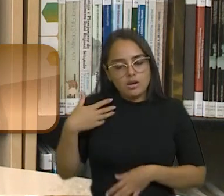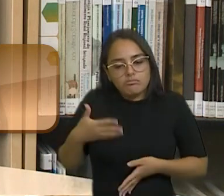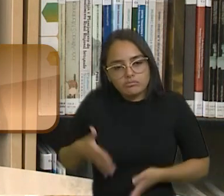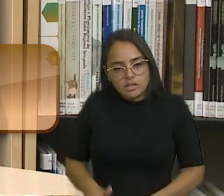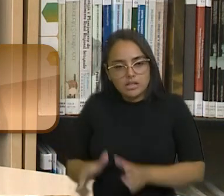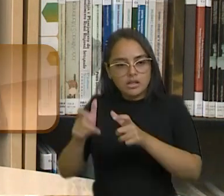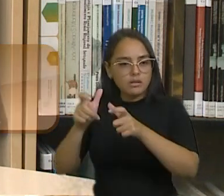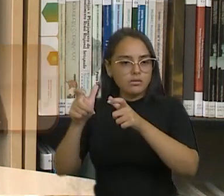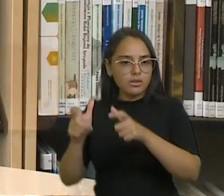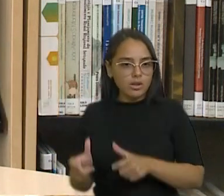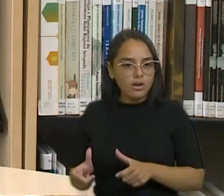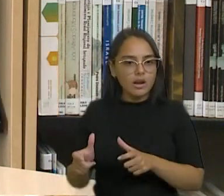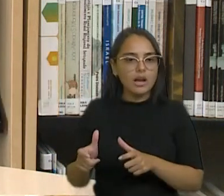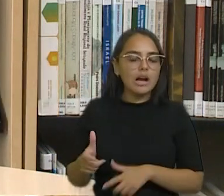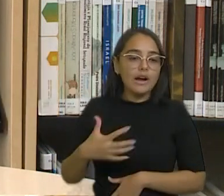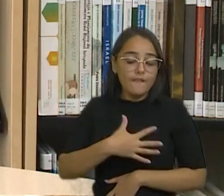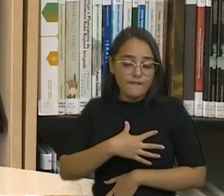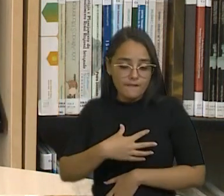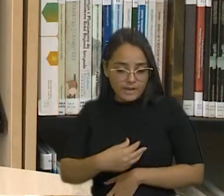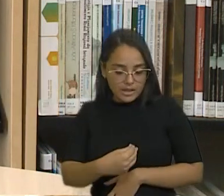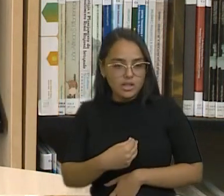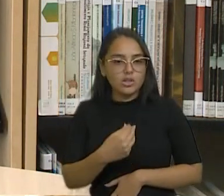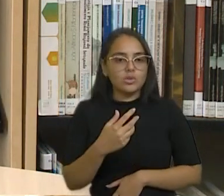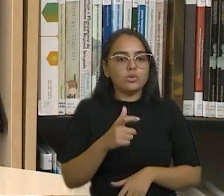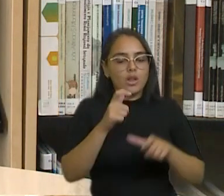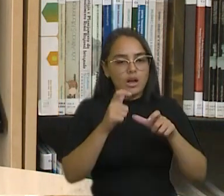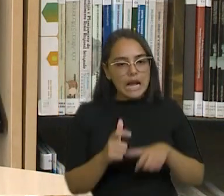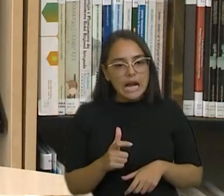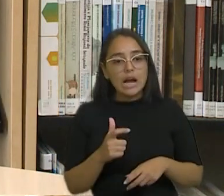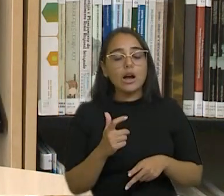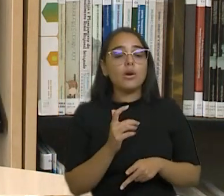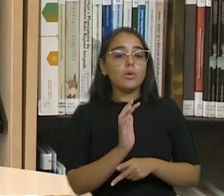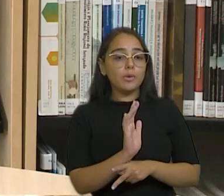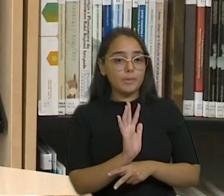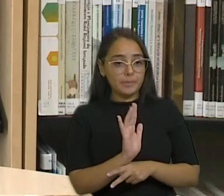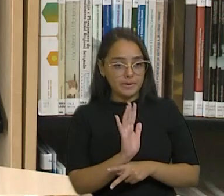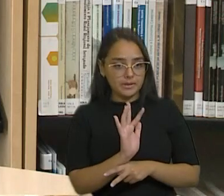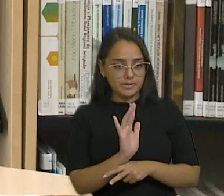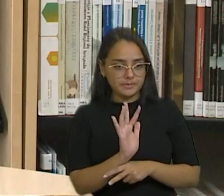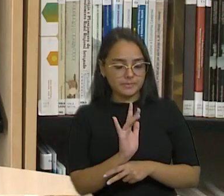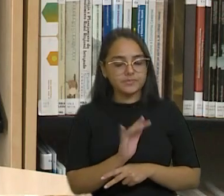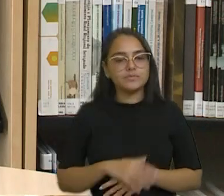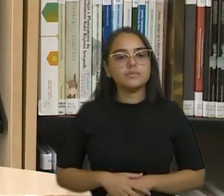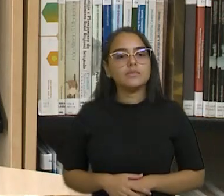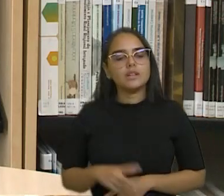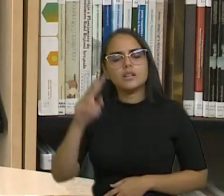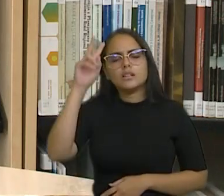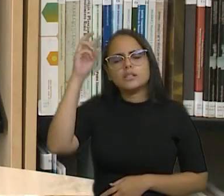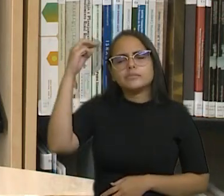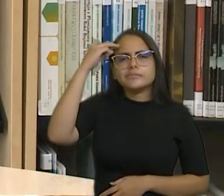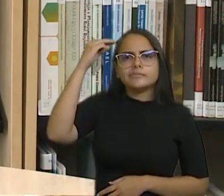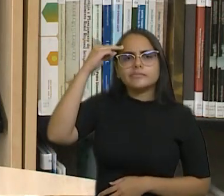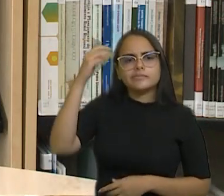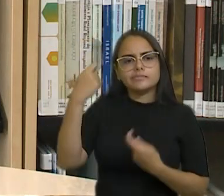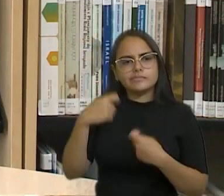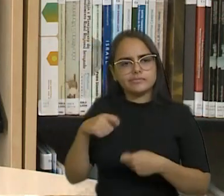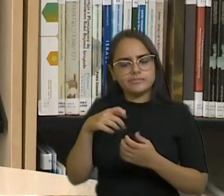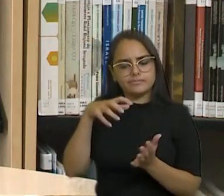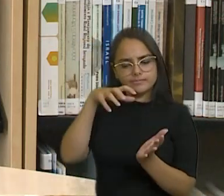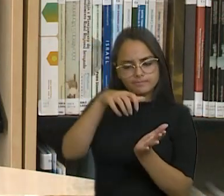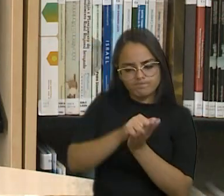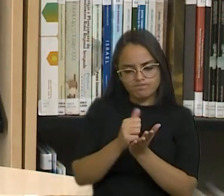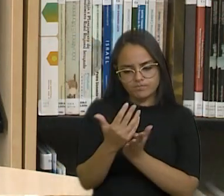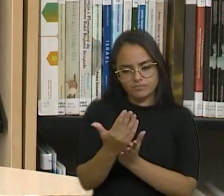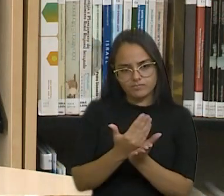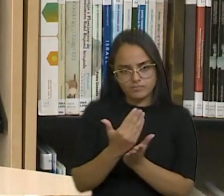enquanto filho de Pindoretama, né? E essas memórias, elas precisariam ser